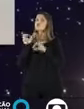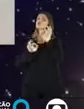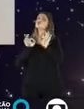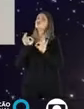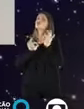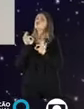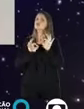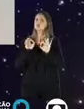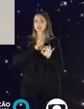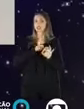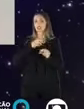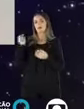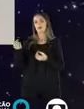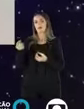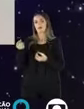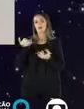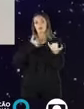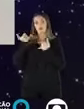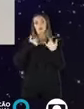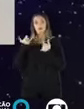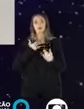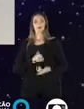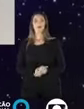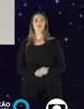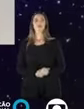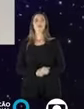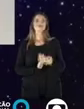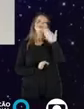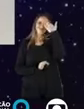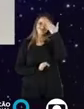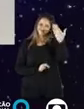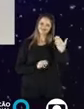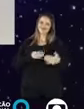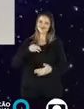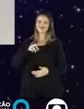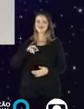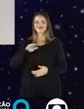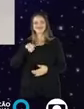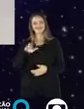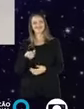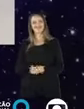tem informação. Ok. Obrigado, Mariana.